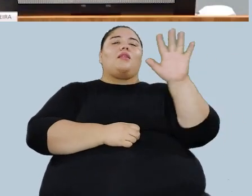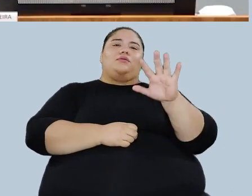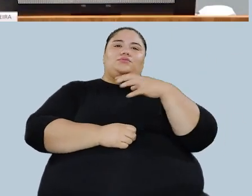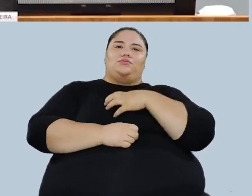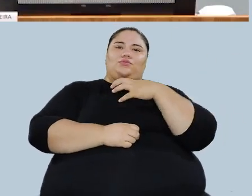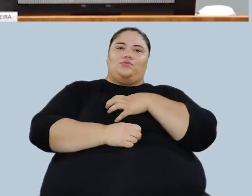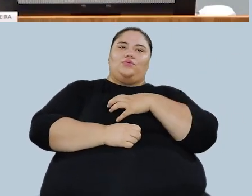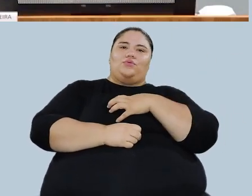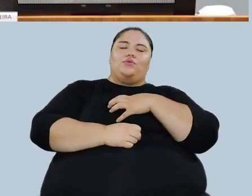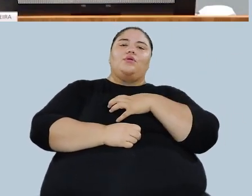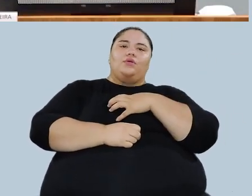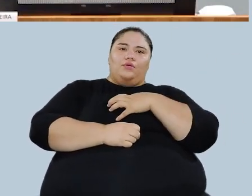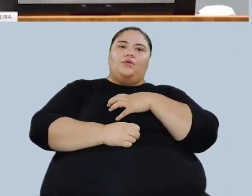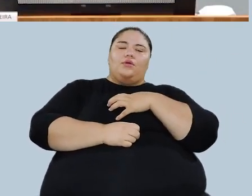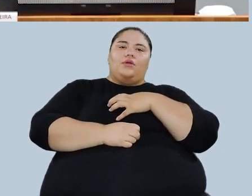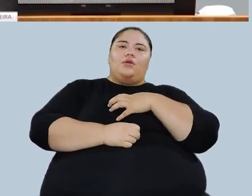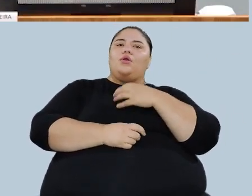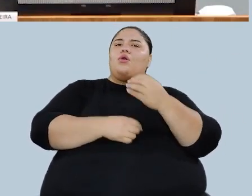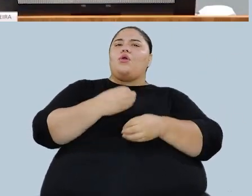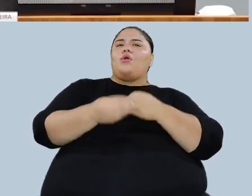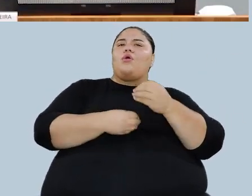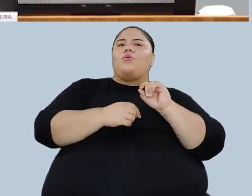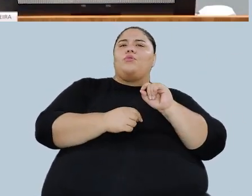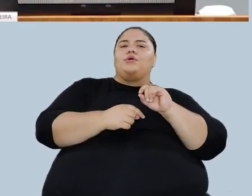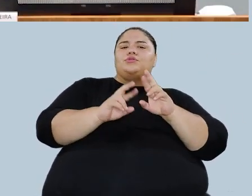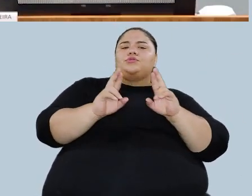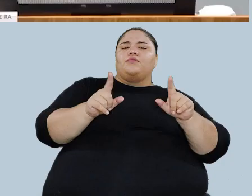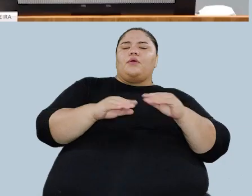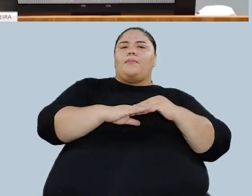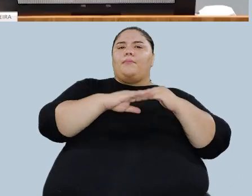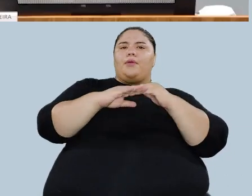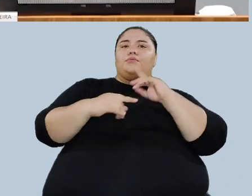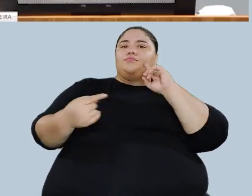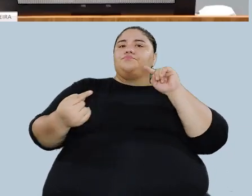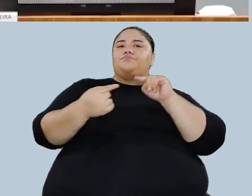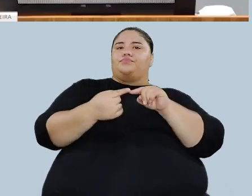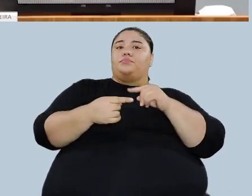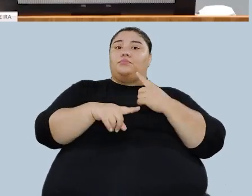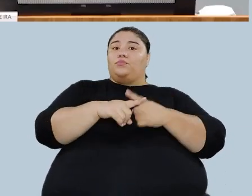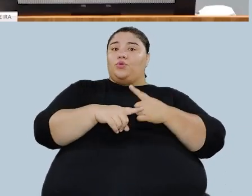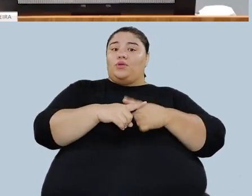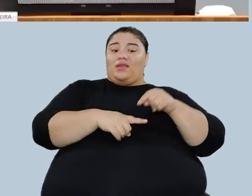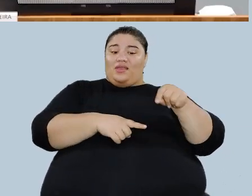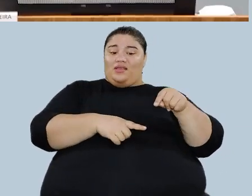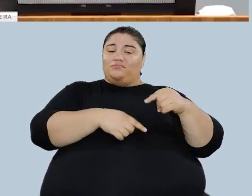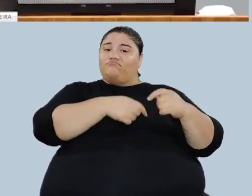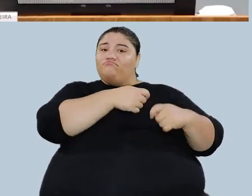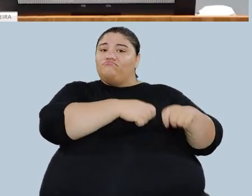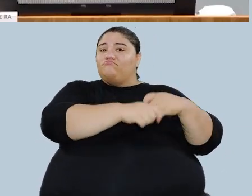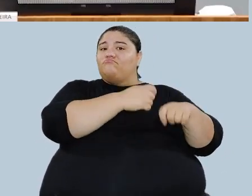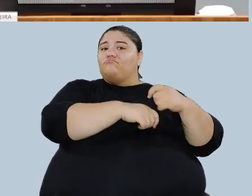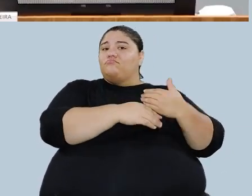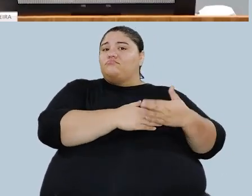nacional, como fugindo aquele padrão, né, da tributação no destino. Por quê? Porque essas operações elas vão